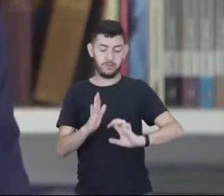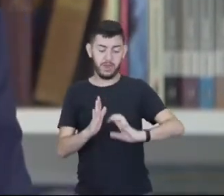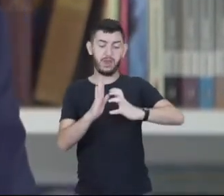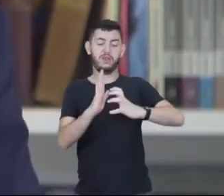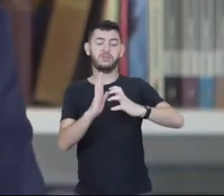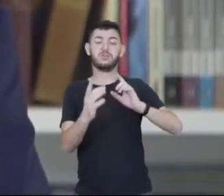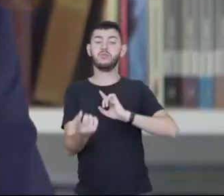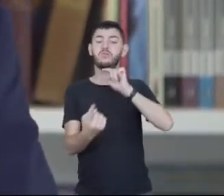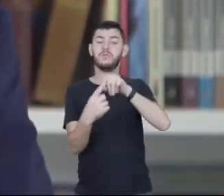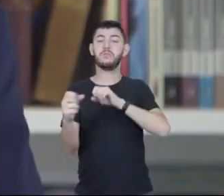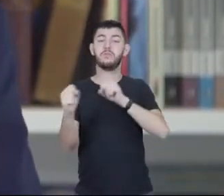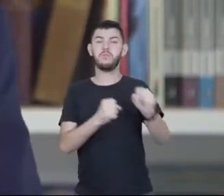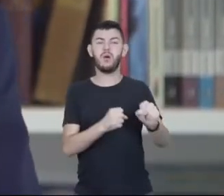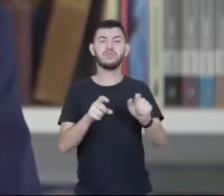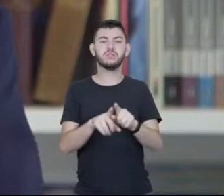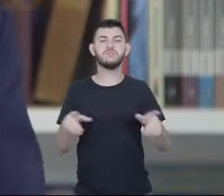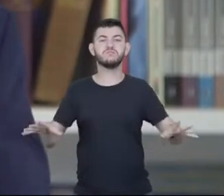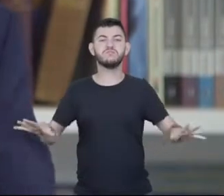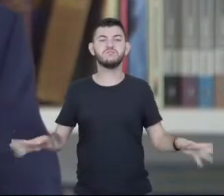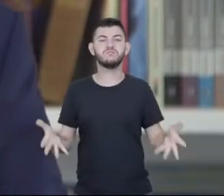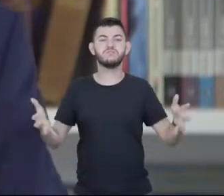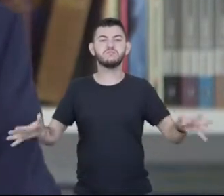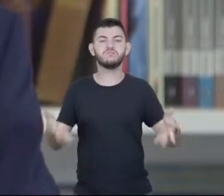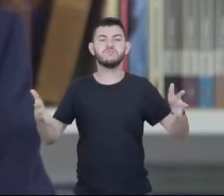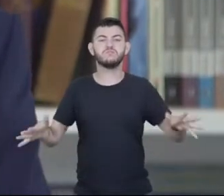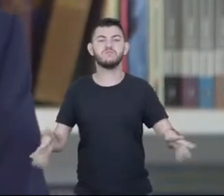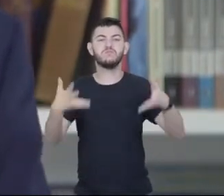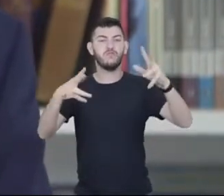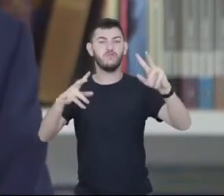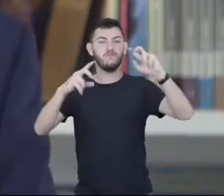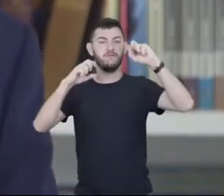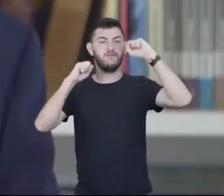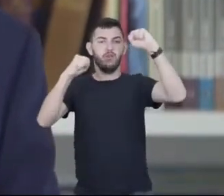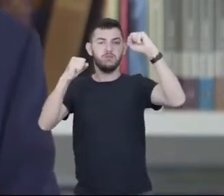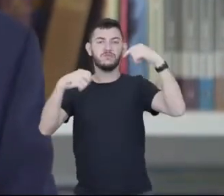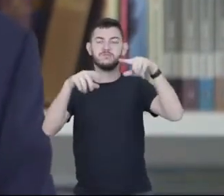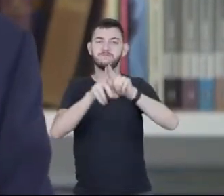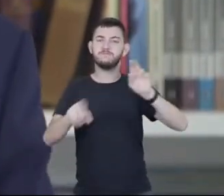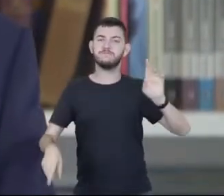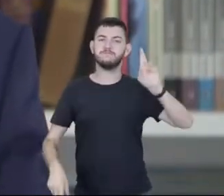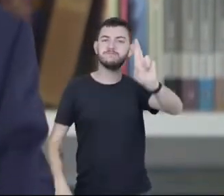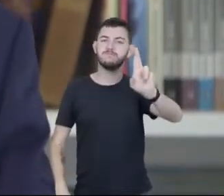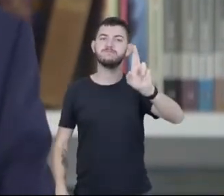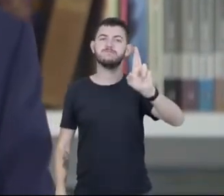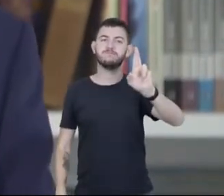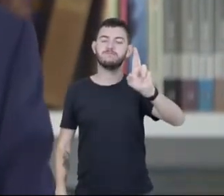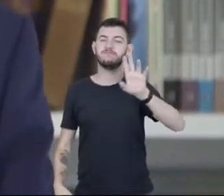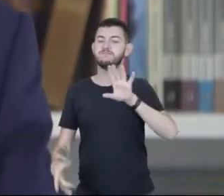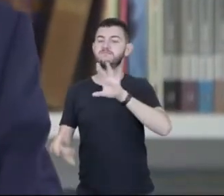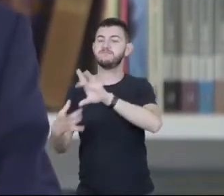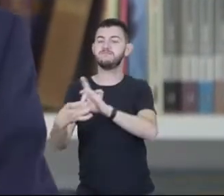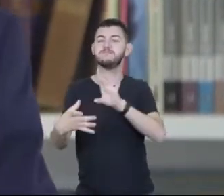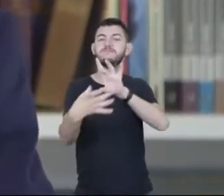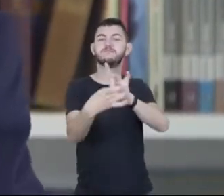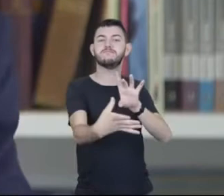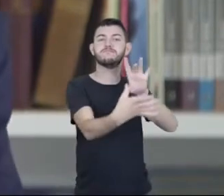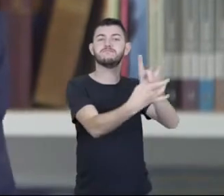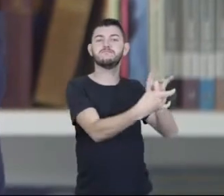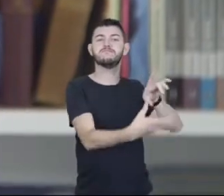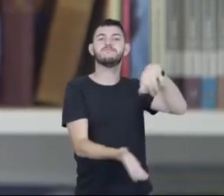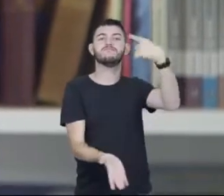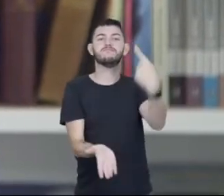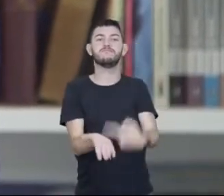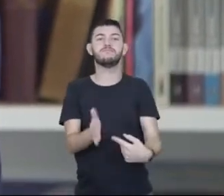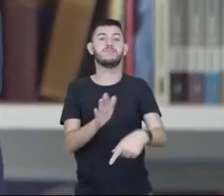ainda mais força e representatividade a nossa união no cumprimento da nossa